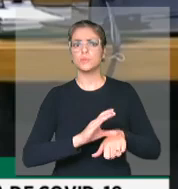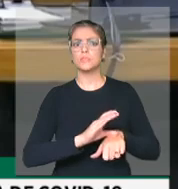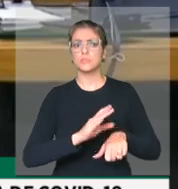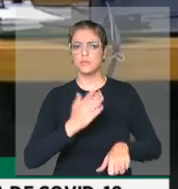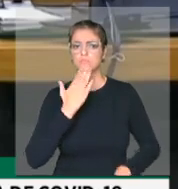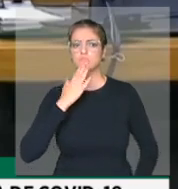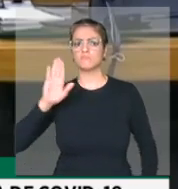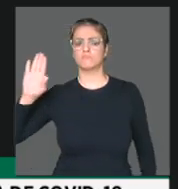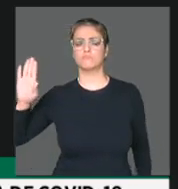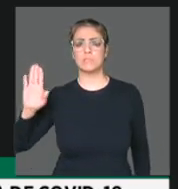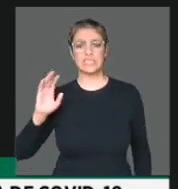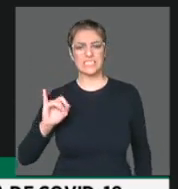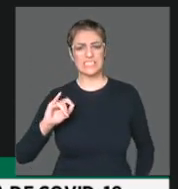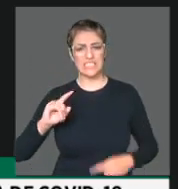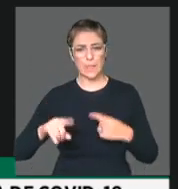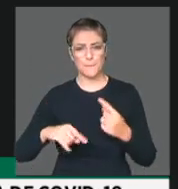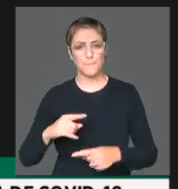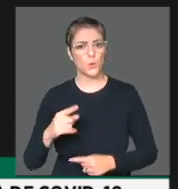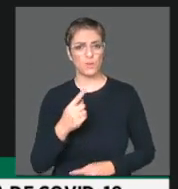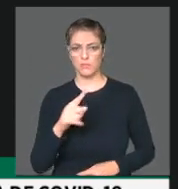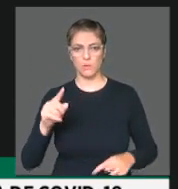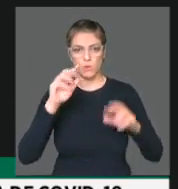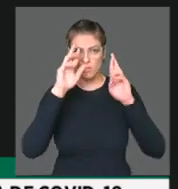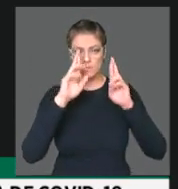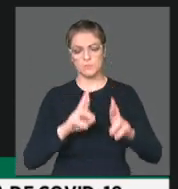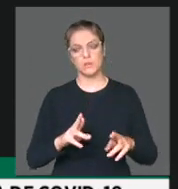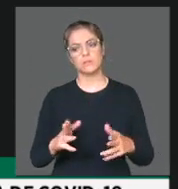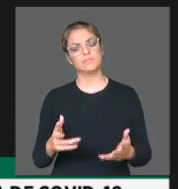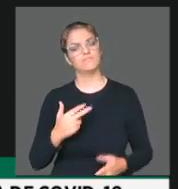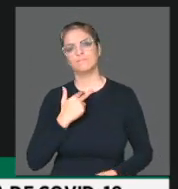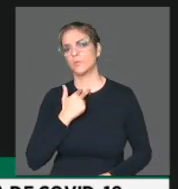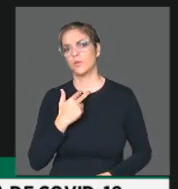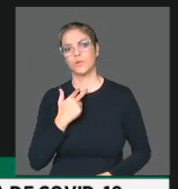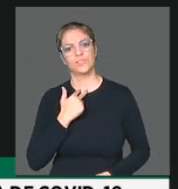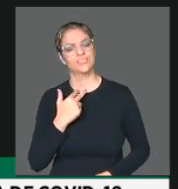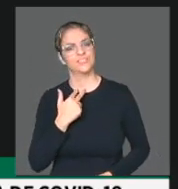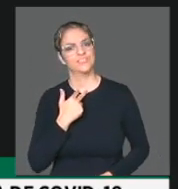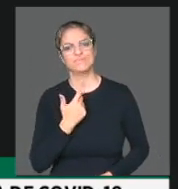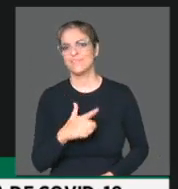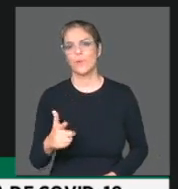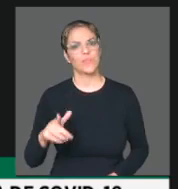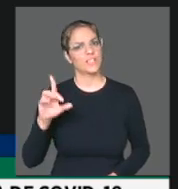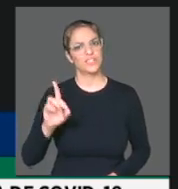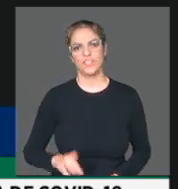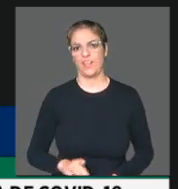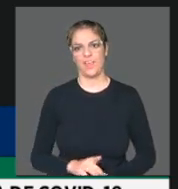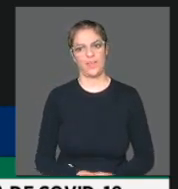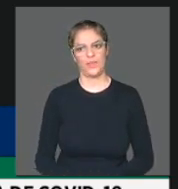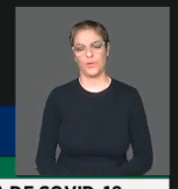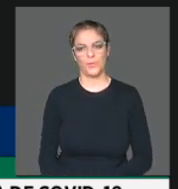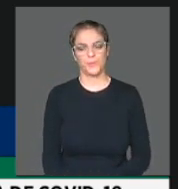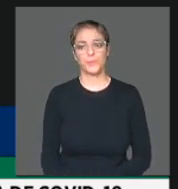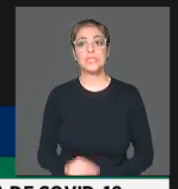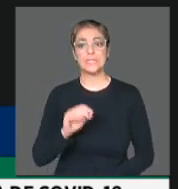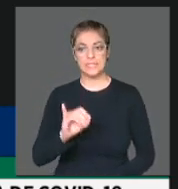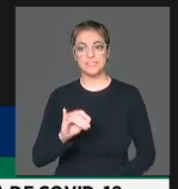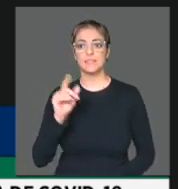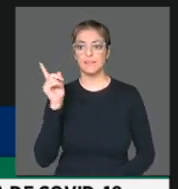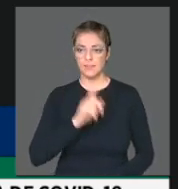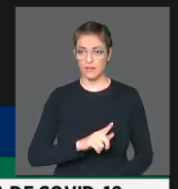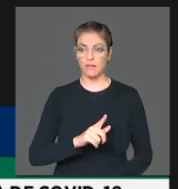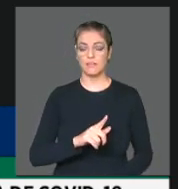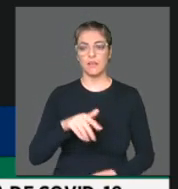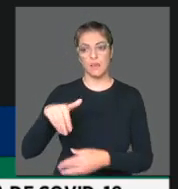e descumpre a Constituição, ele não pode fazer isso. Ele não tem o direito. A vitória de uma eleição não dá a